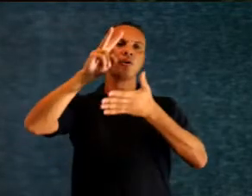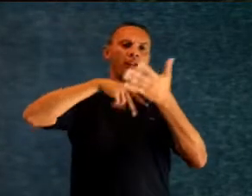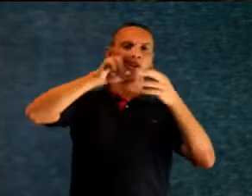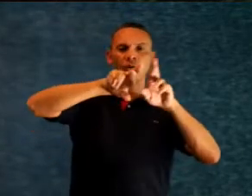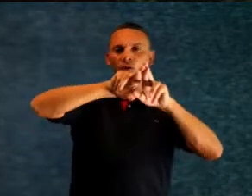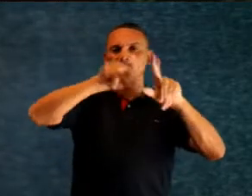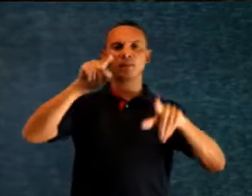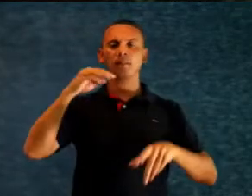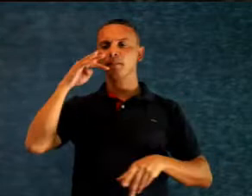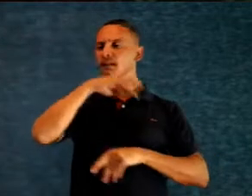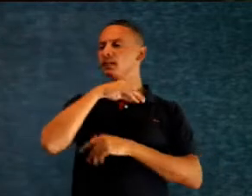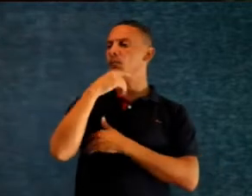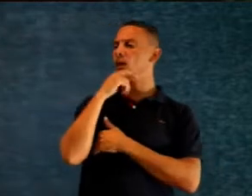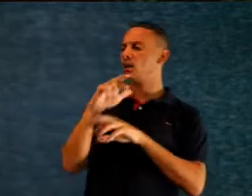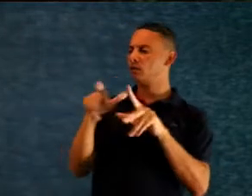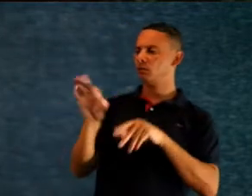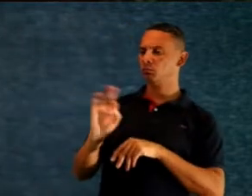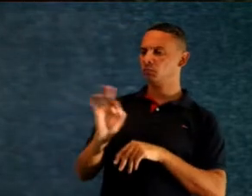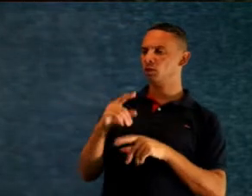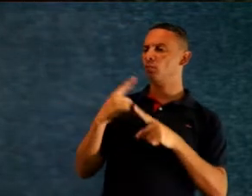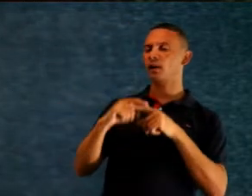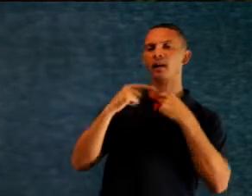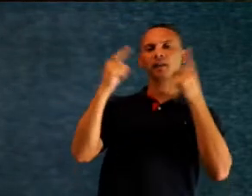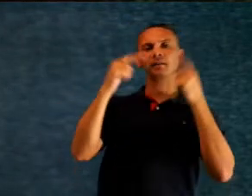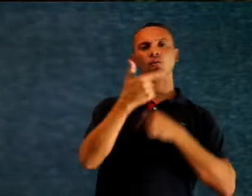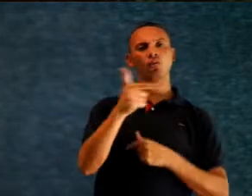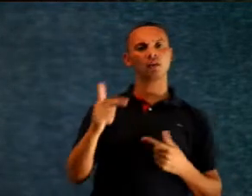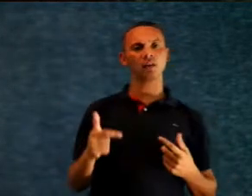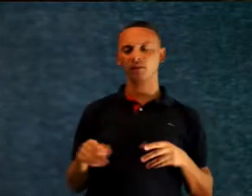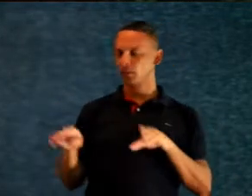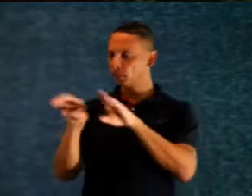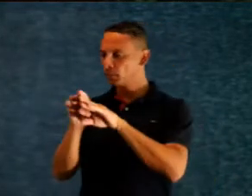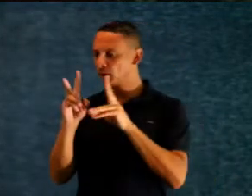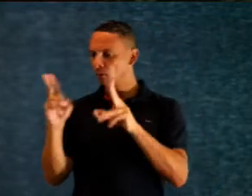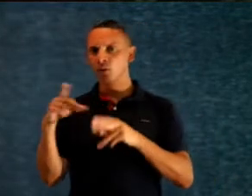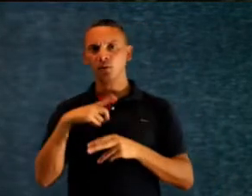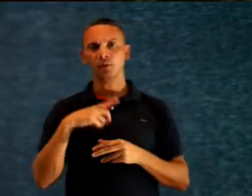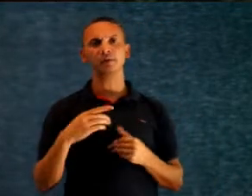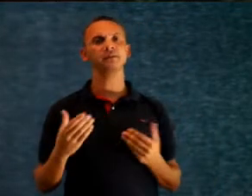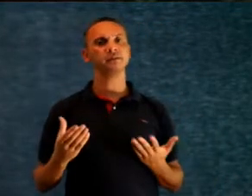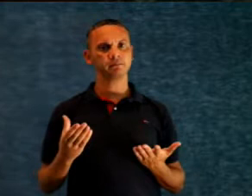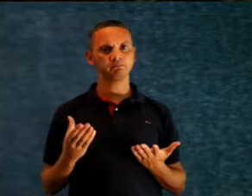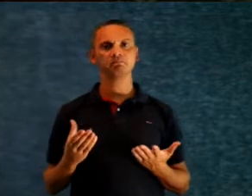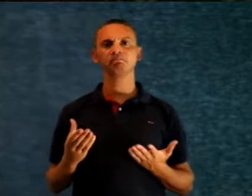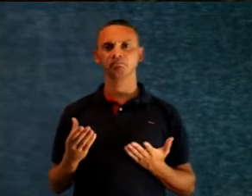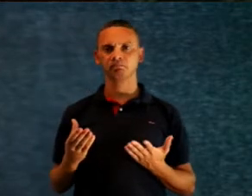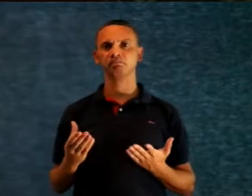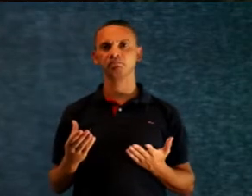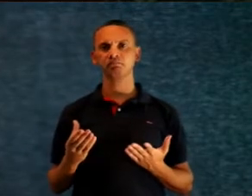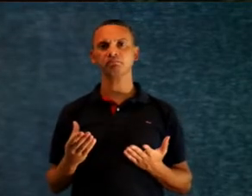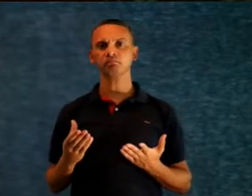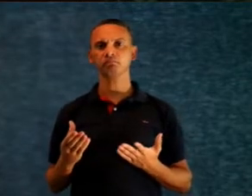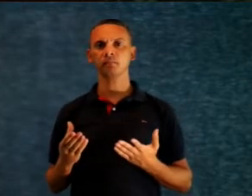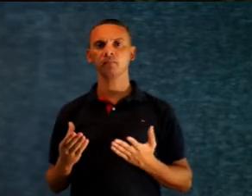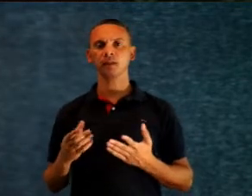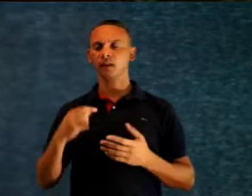não perceberam a diferença, pois nunca houve reclamação. Interessante. Então, a Maria Julieta fez